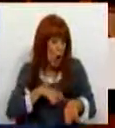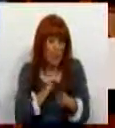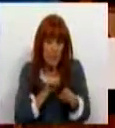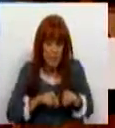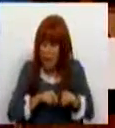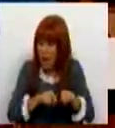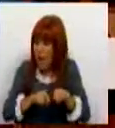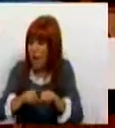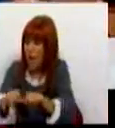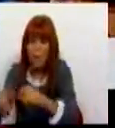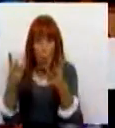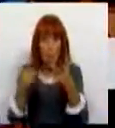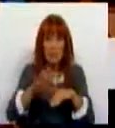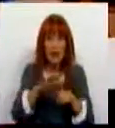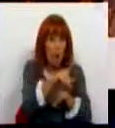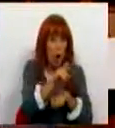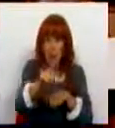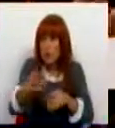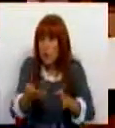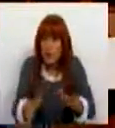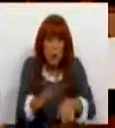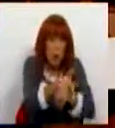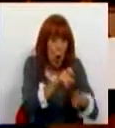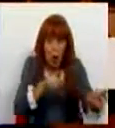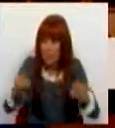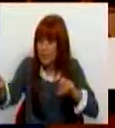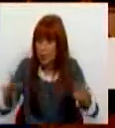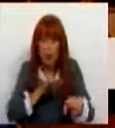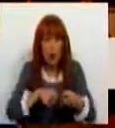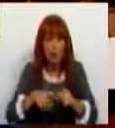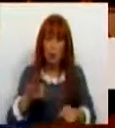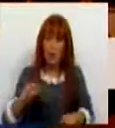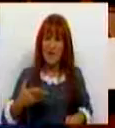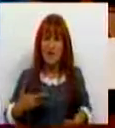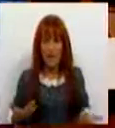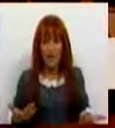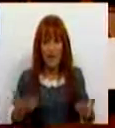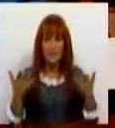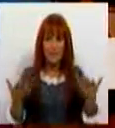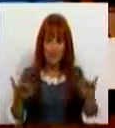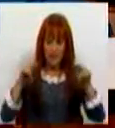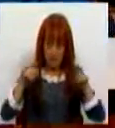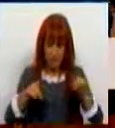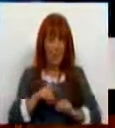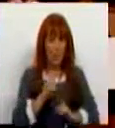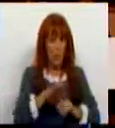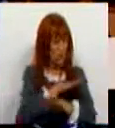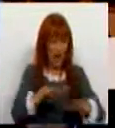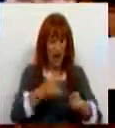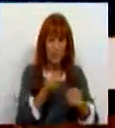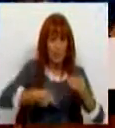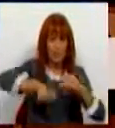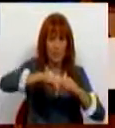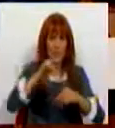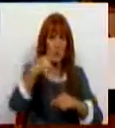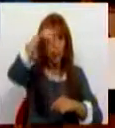simultaneamente, e o orçamento faz opções e tem que fazer opções, senhores deputados do PSD. E entre acabar com a